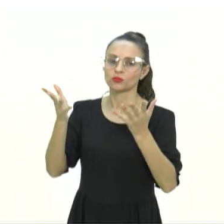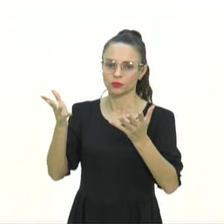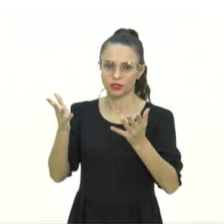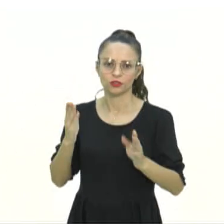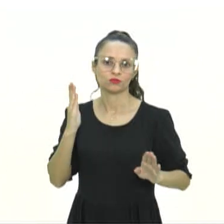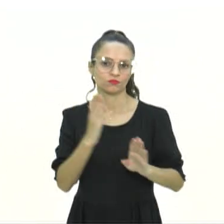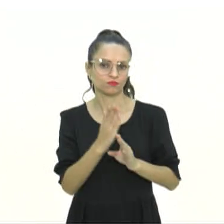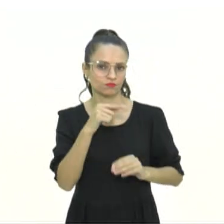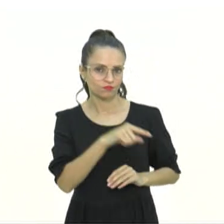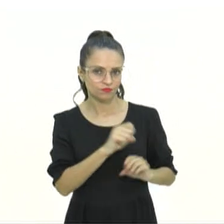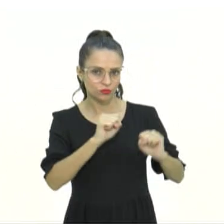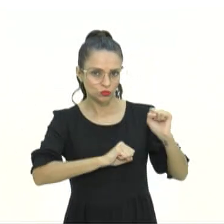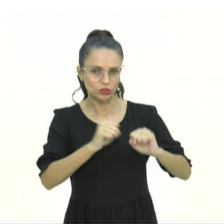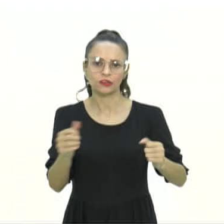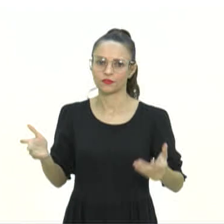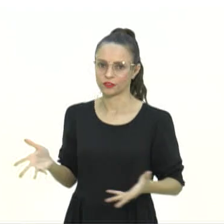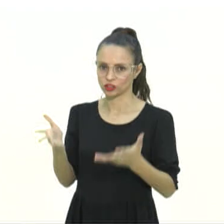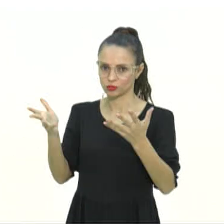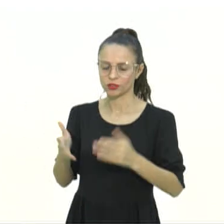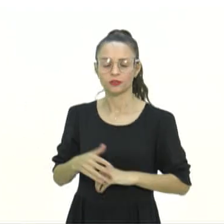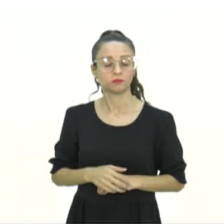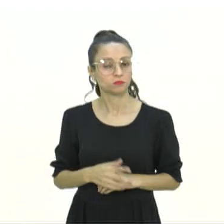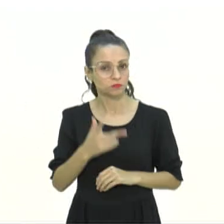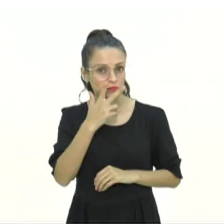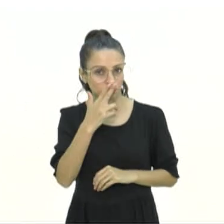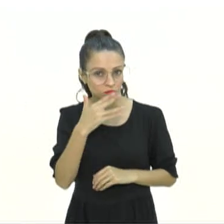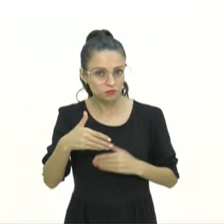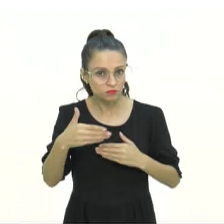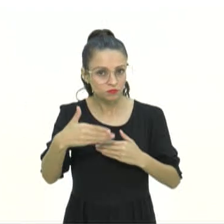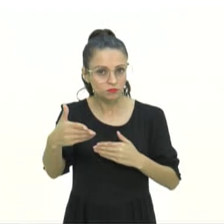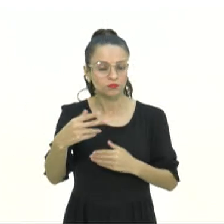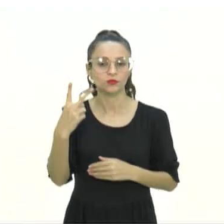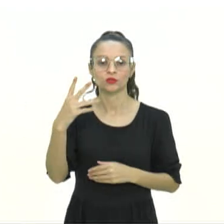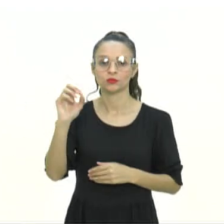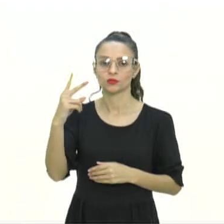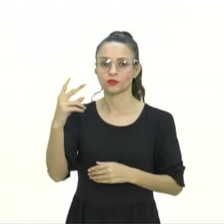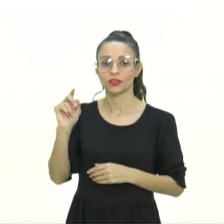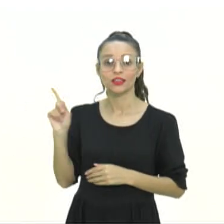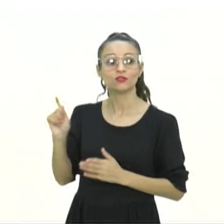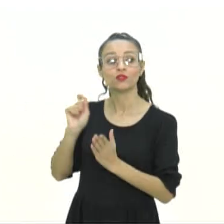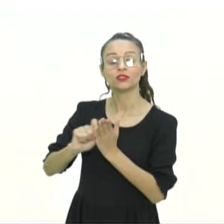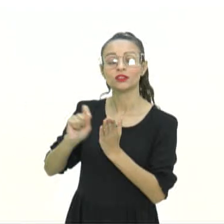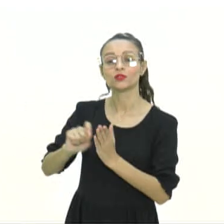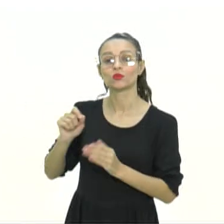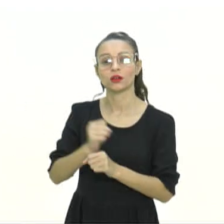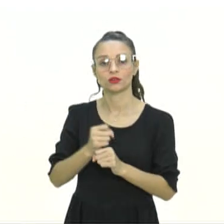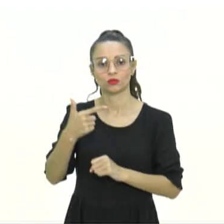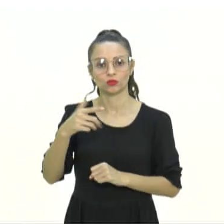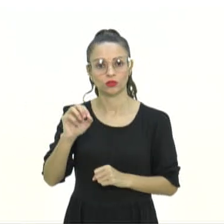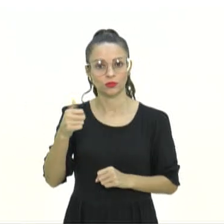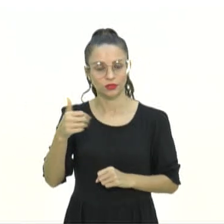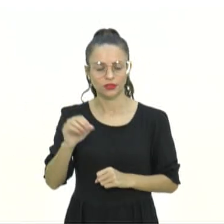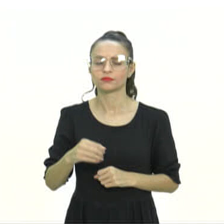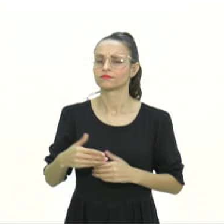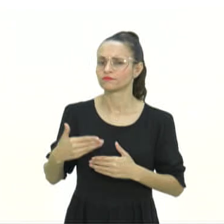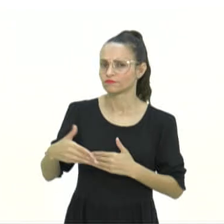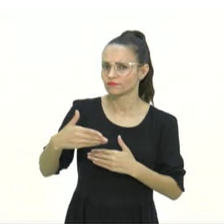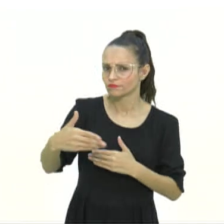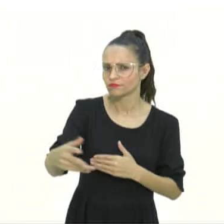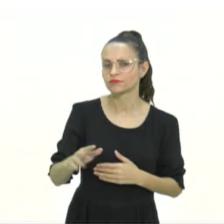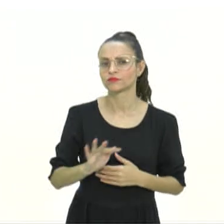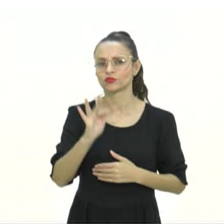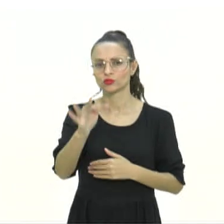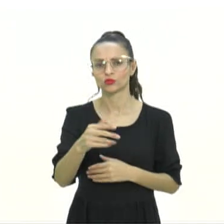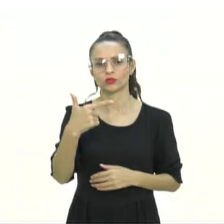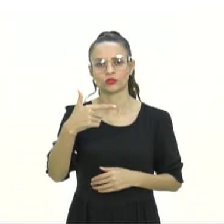da indústria. Há previsões de que em 2020, isso foi escrito em 2010, tá? Há previsões de que em